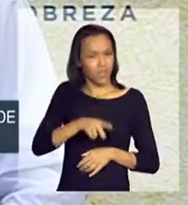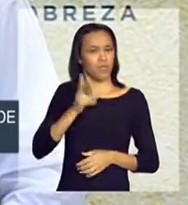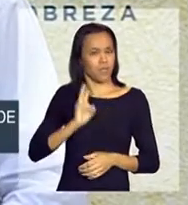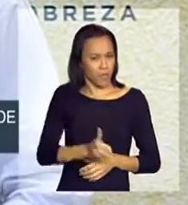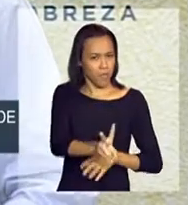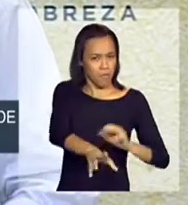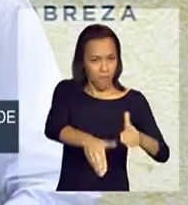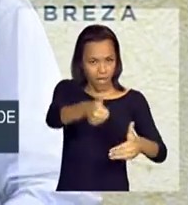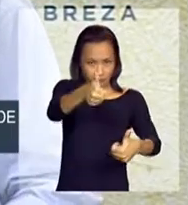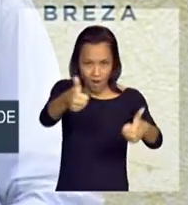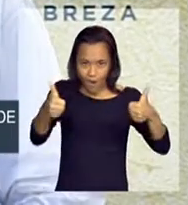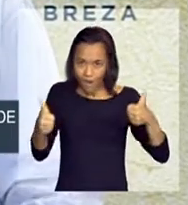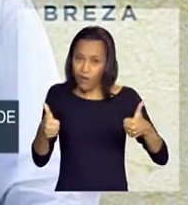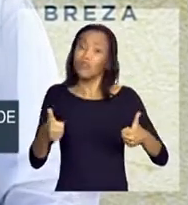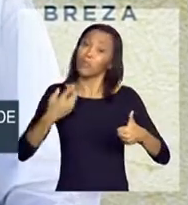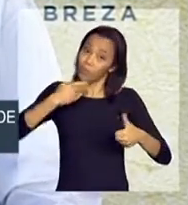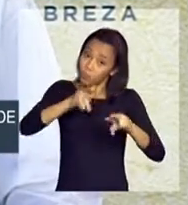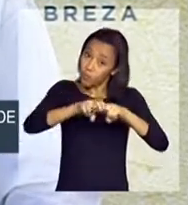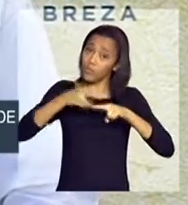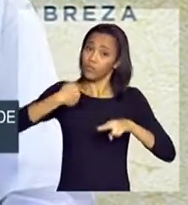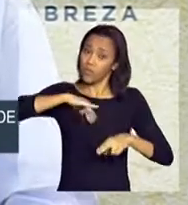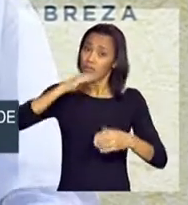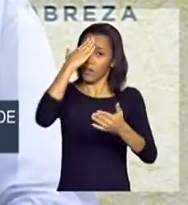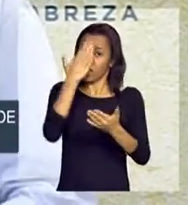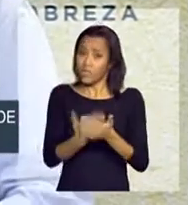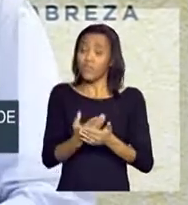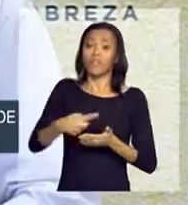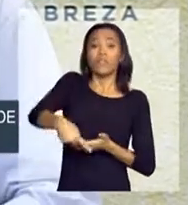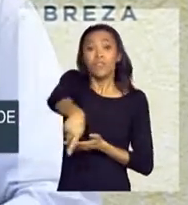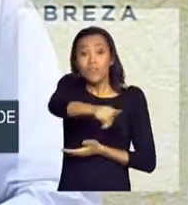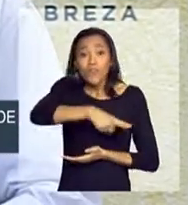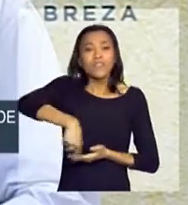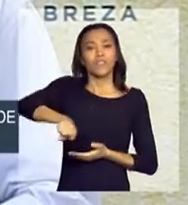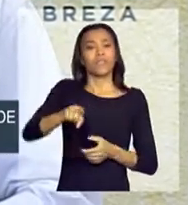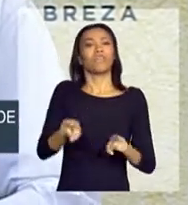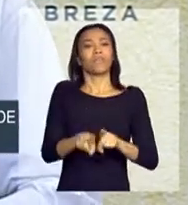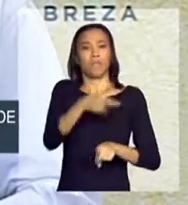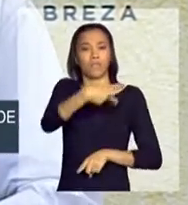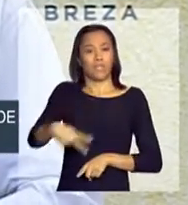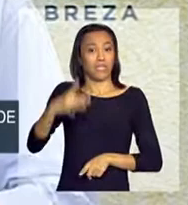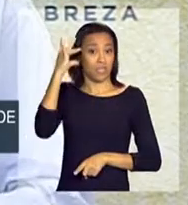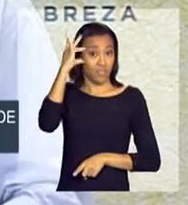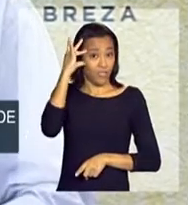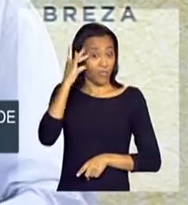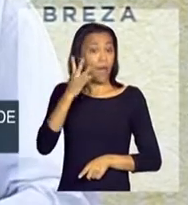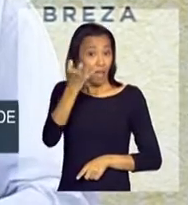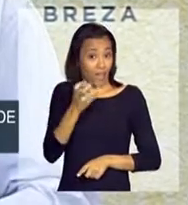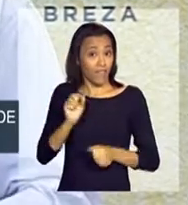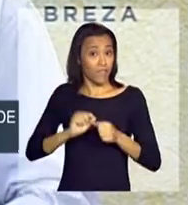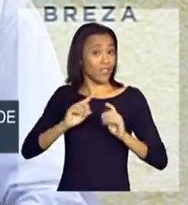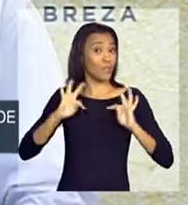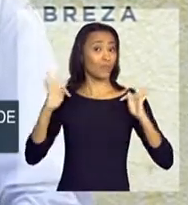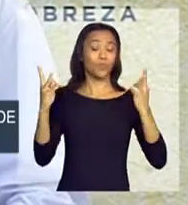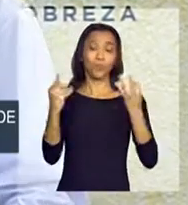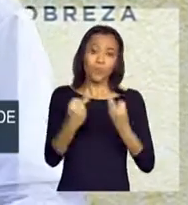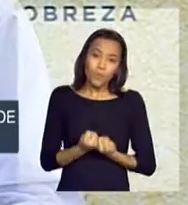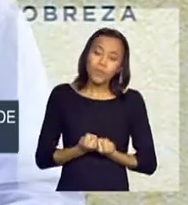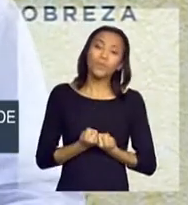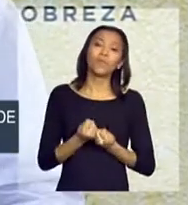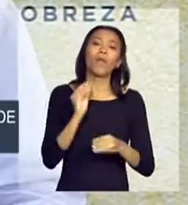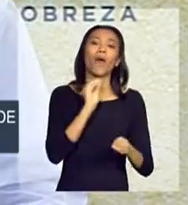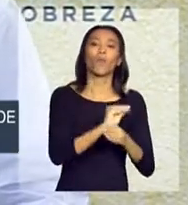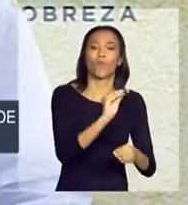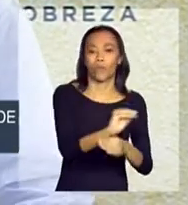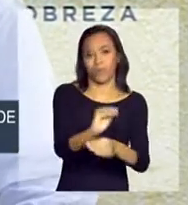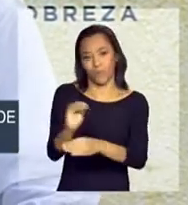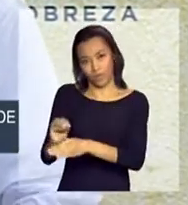cada vez melhores por isso que a gente acredita muito e vocês e queremos fazer apresenta a Dilma quer fazer tudo o que pode ser feito para